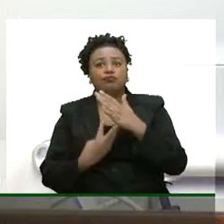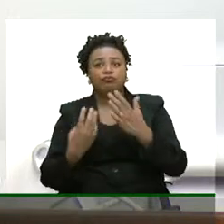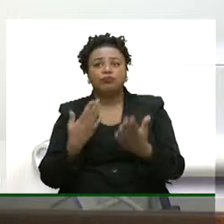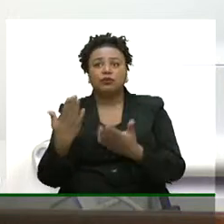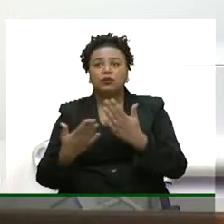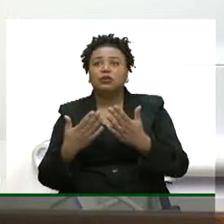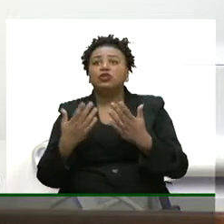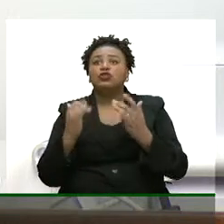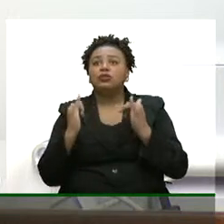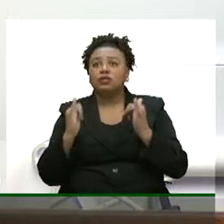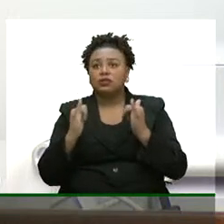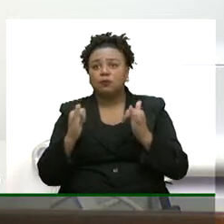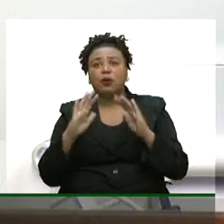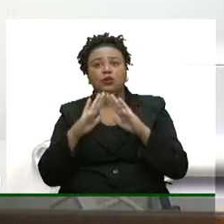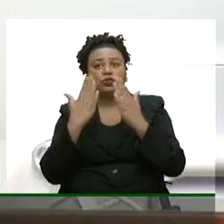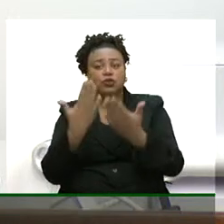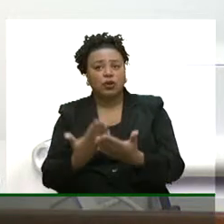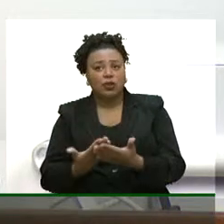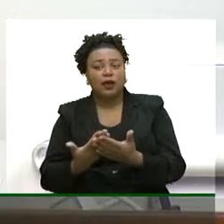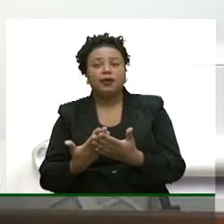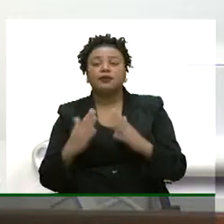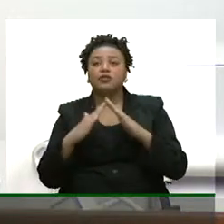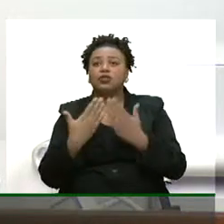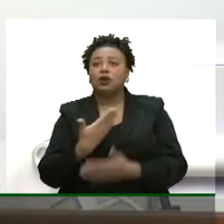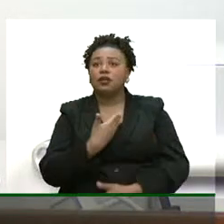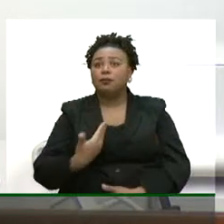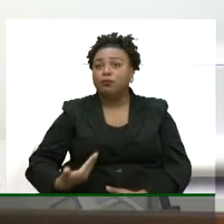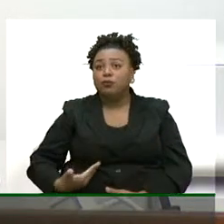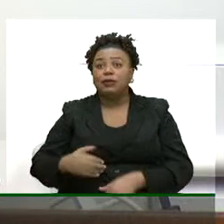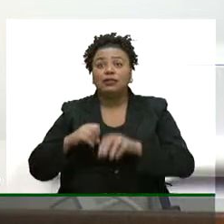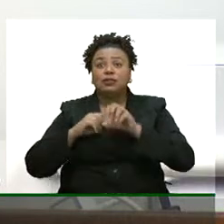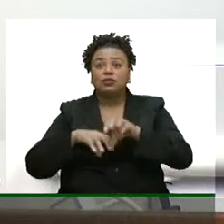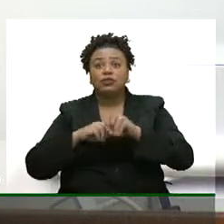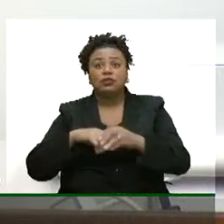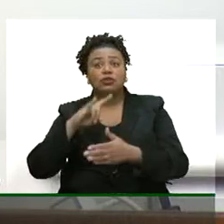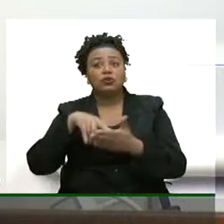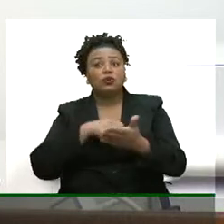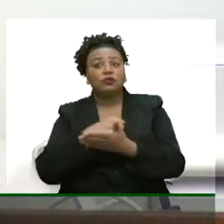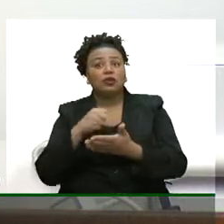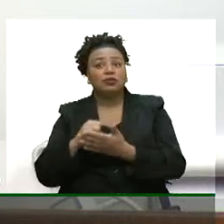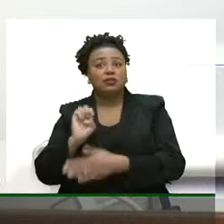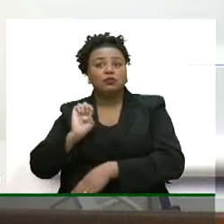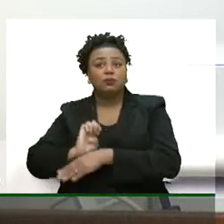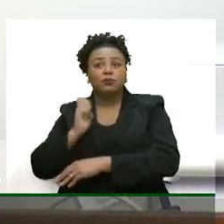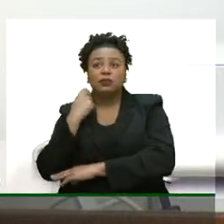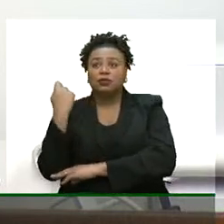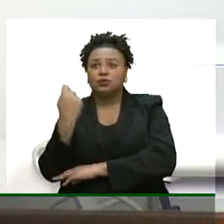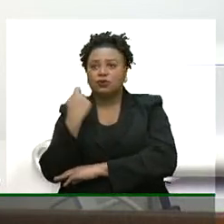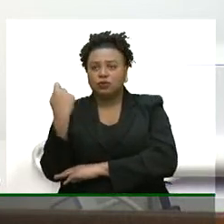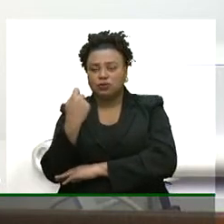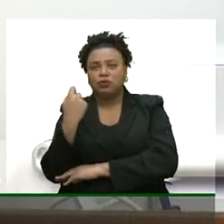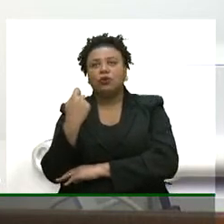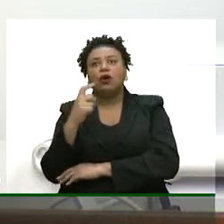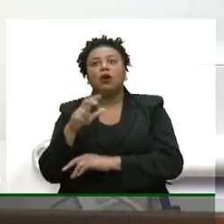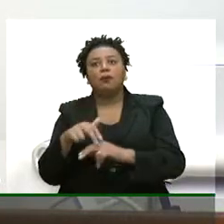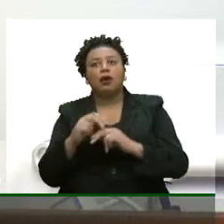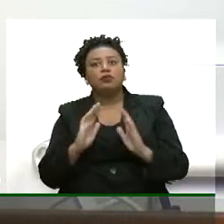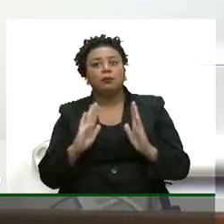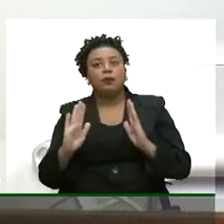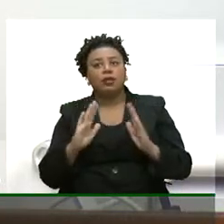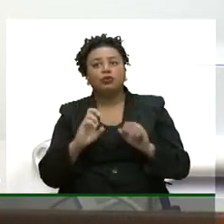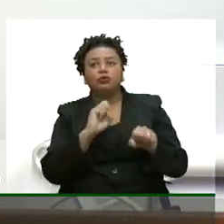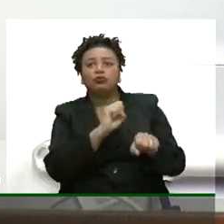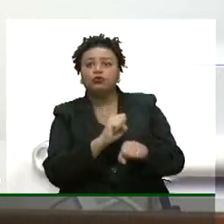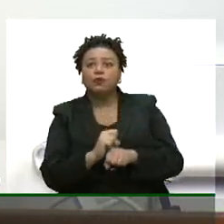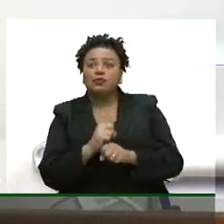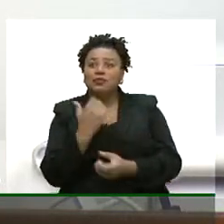de transporte escolar da rede pública estadual de ensino contratados pelo Estado do Rio Grande do Sul, relativamente ao período de